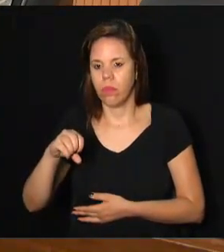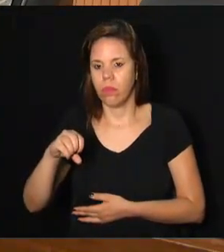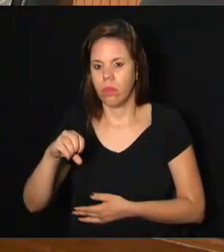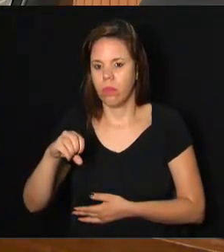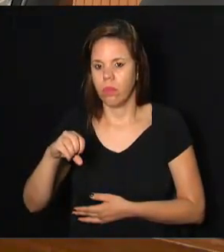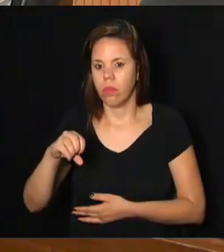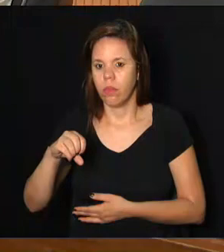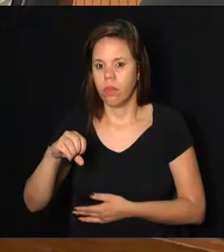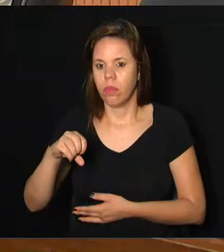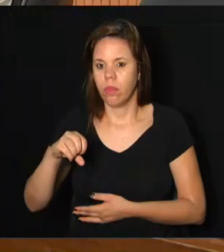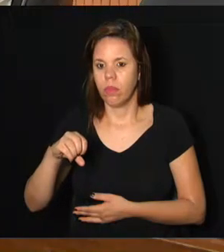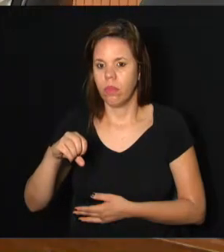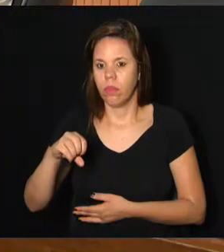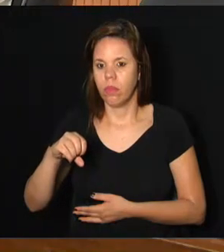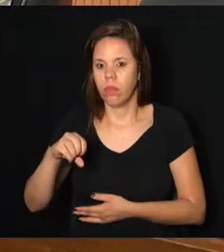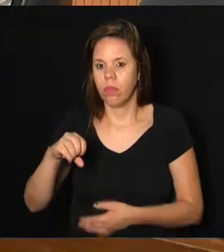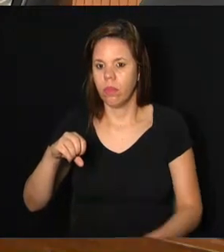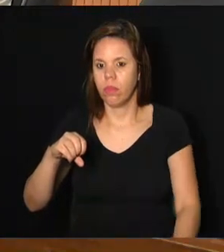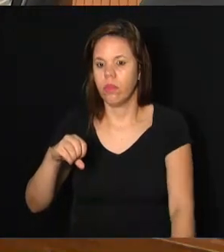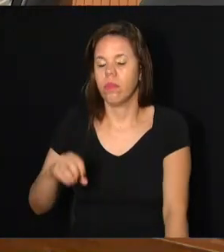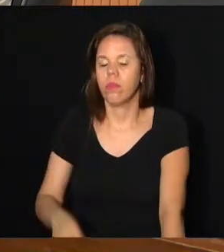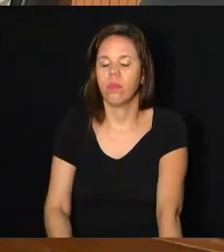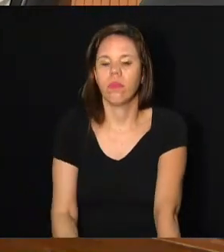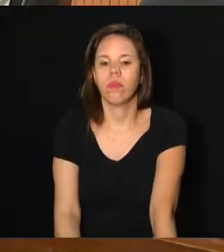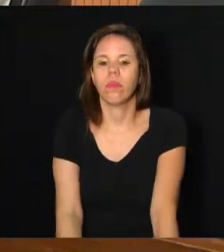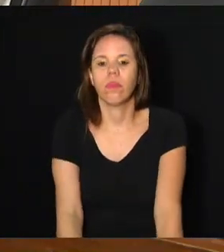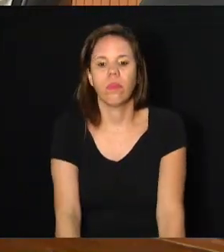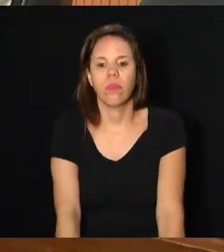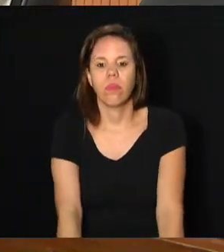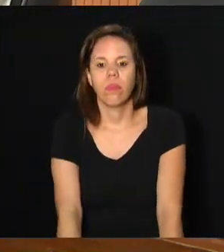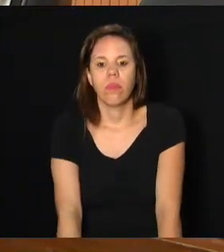aqui. 93 não está. Calma aí.